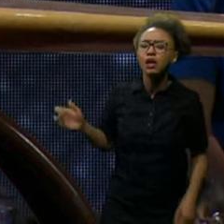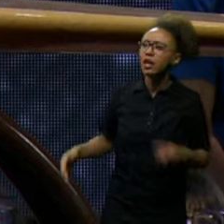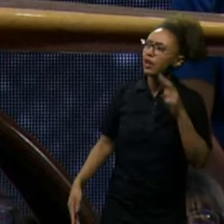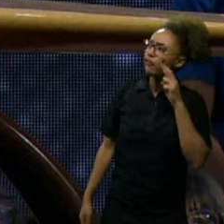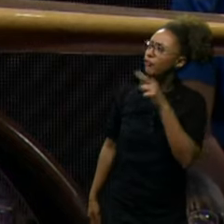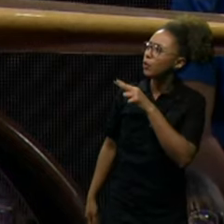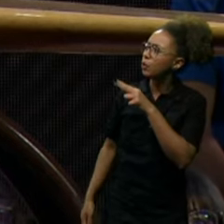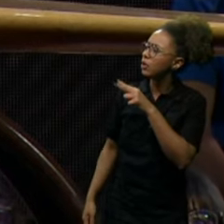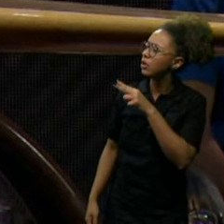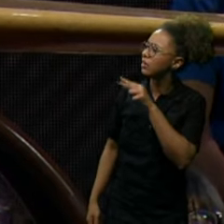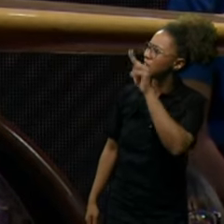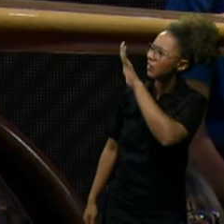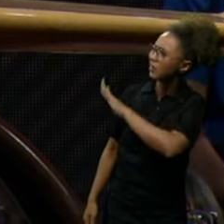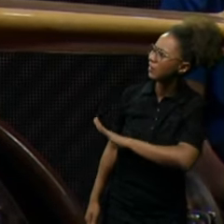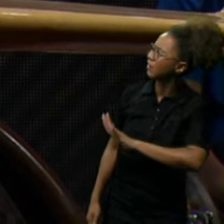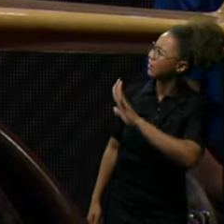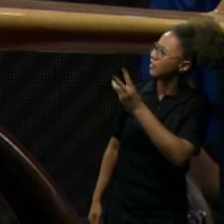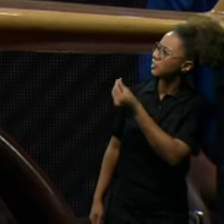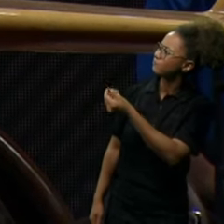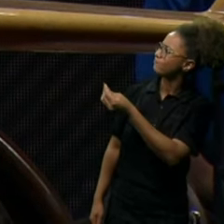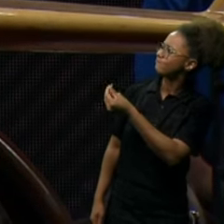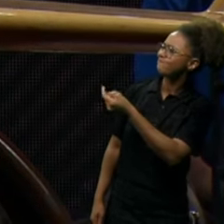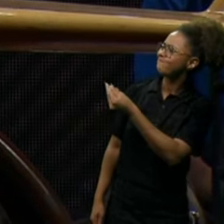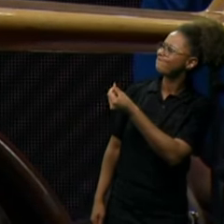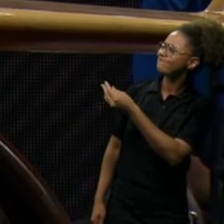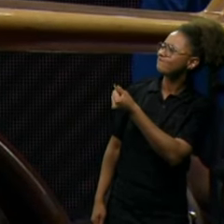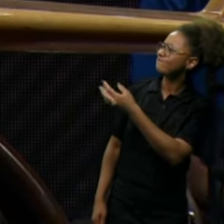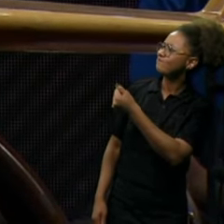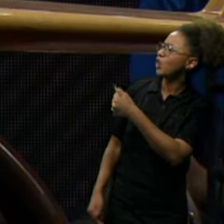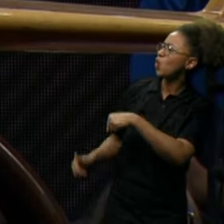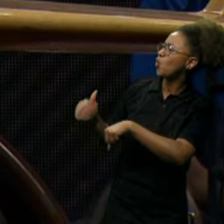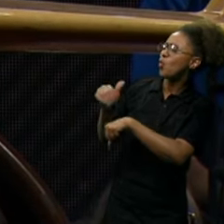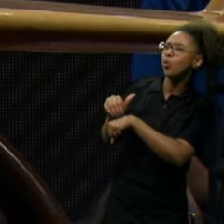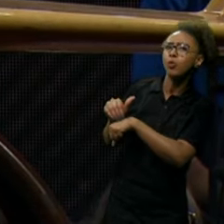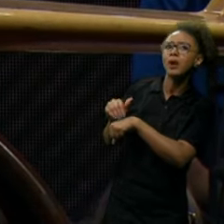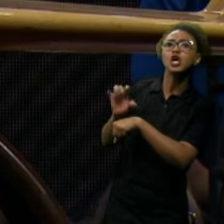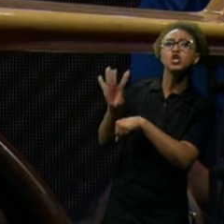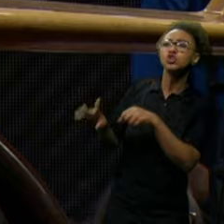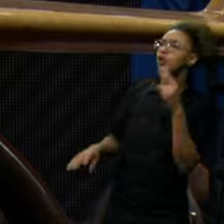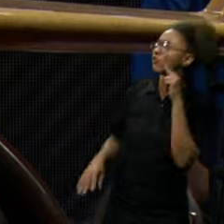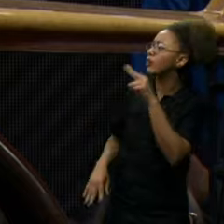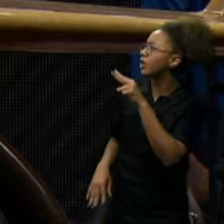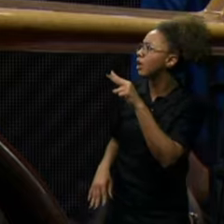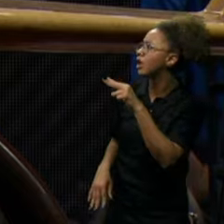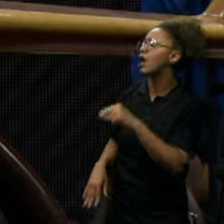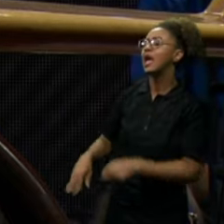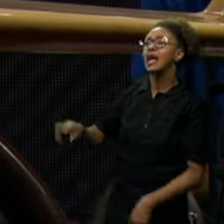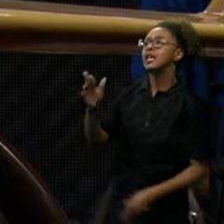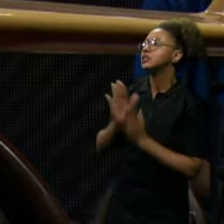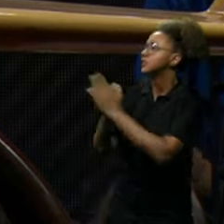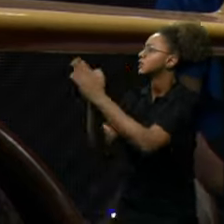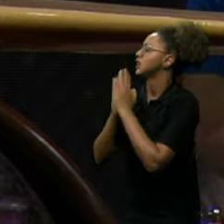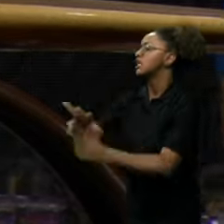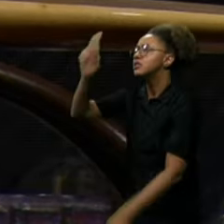e ele não viu nada na crítica visual daquele homem simplesmente olhar para ele ele disse